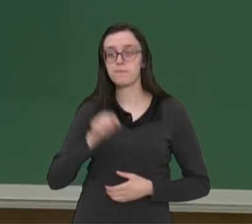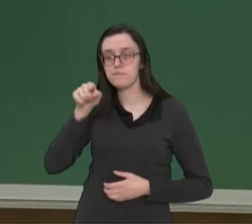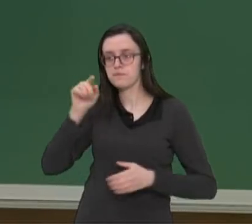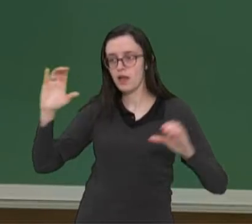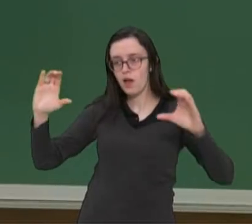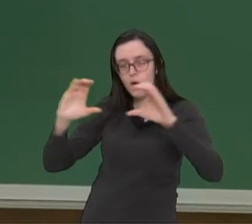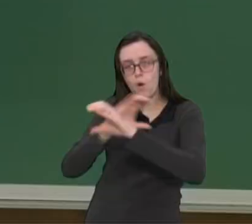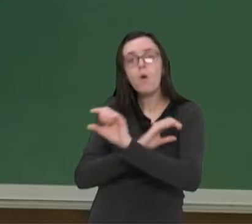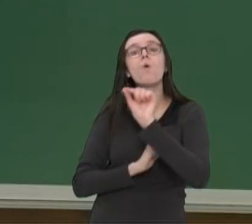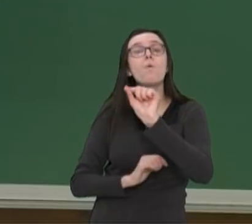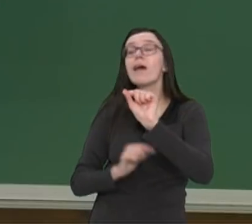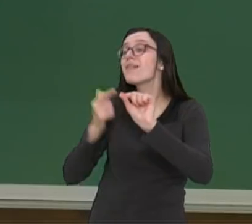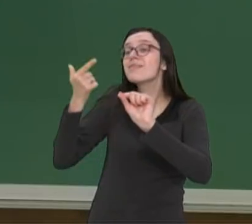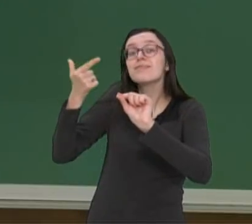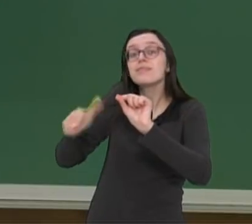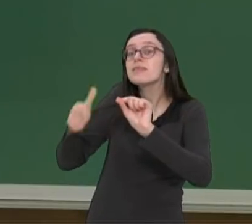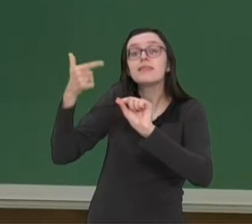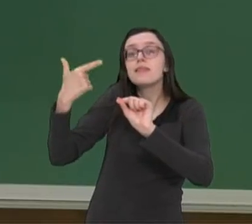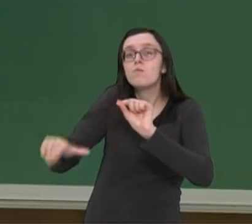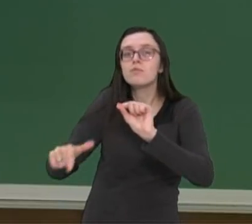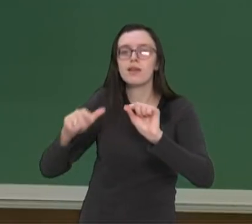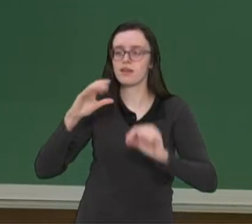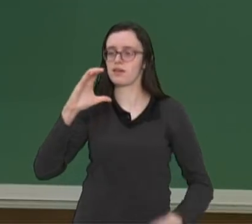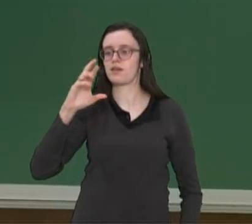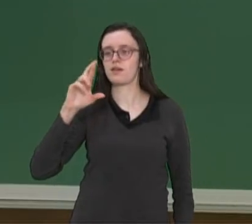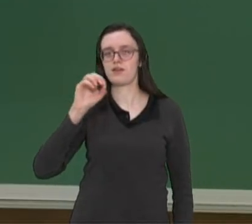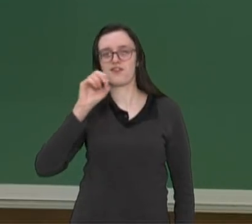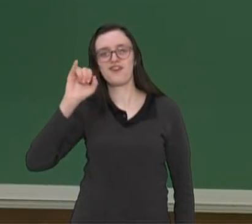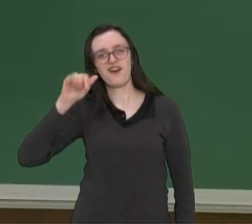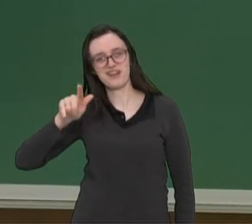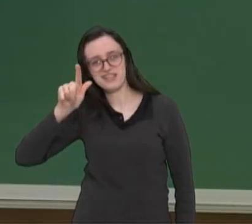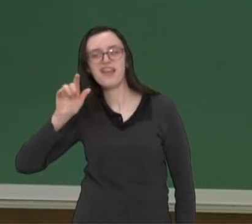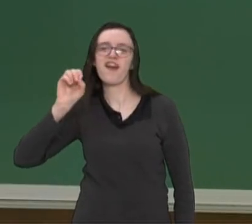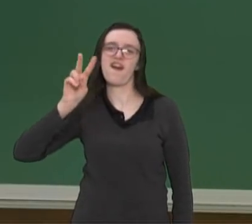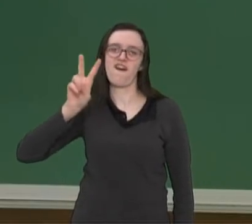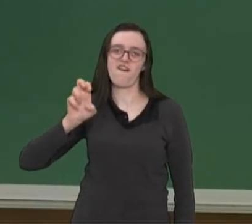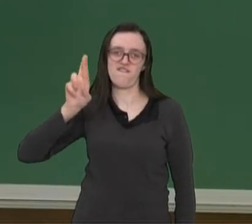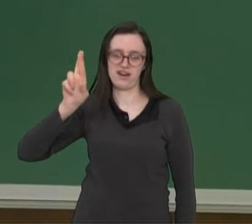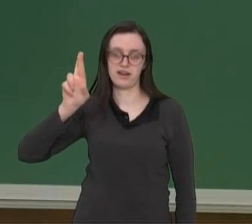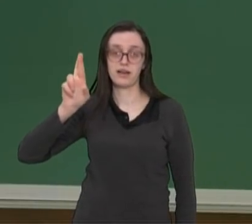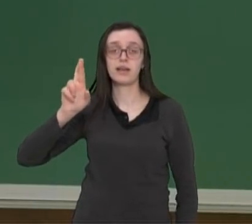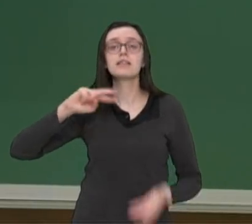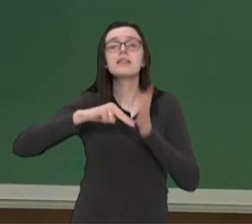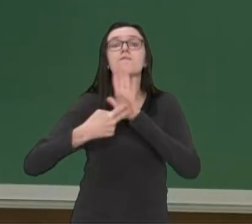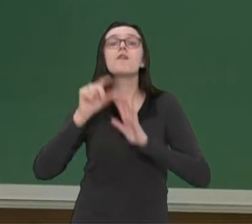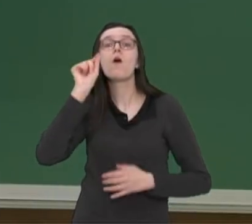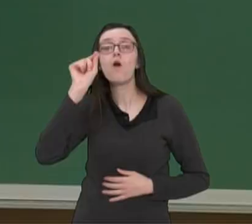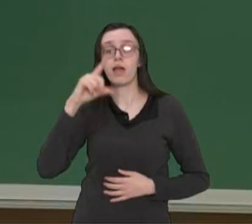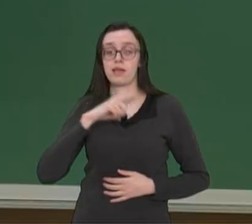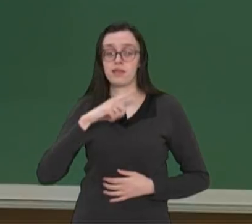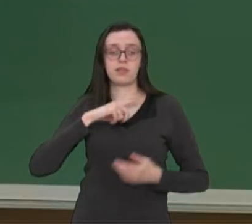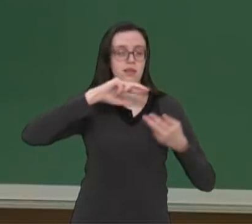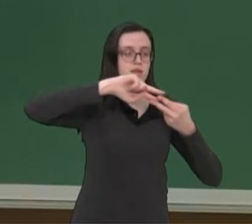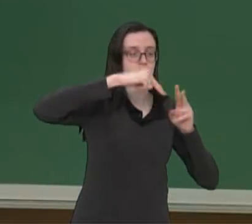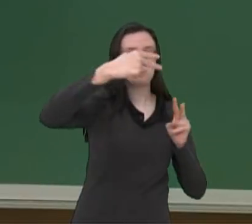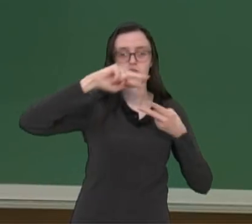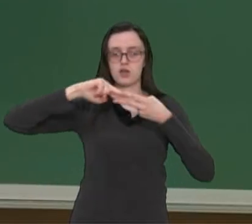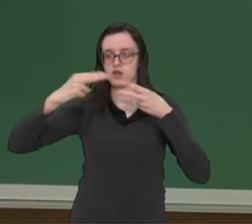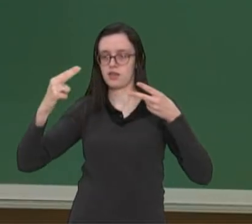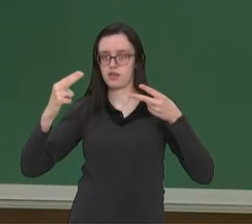completa é aquela em que não ocorre o crossing over, gente. Então, esses genes que estão em linkage, que estão em ligação gênica